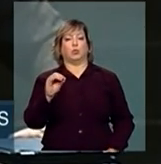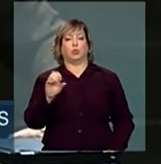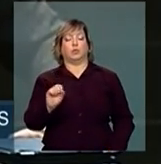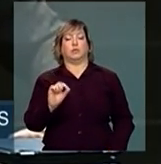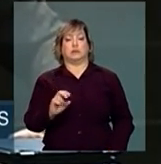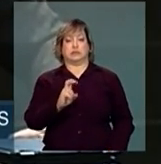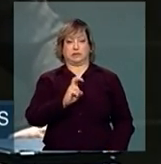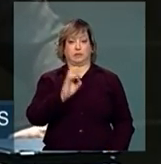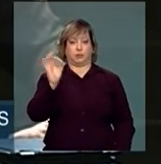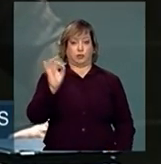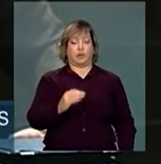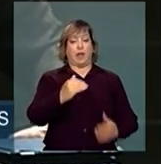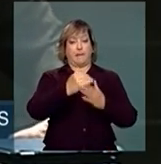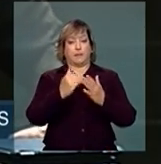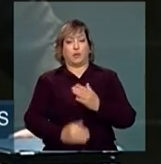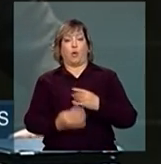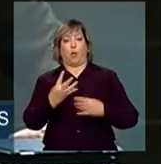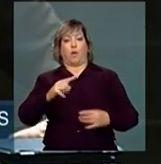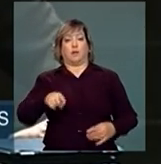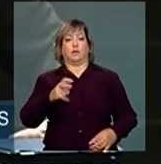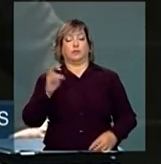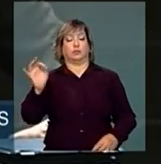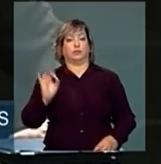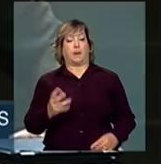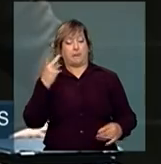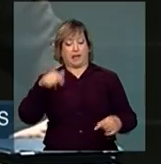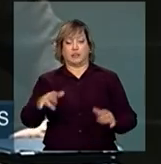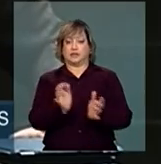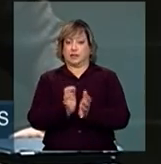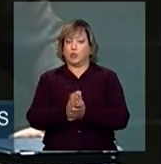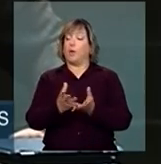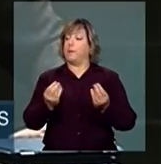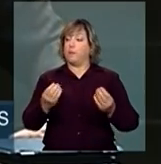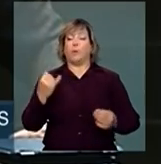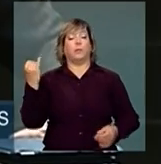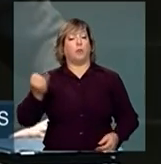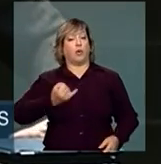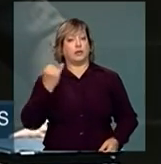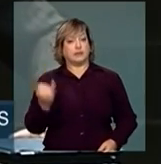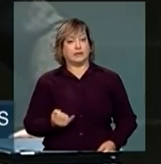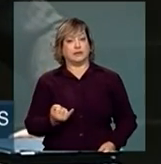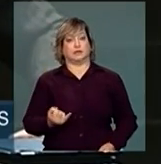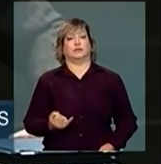para 4,5%, para o setor extremamente importante, e